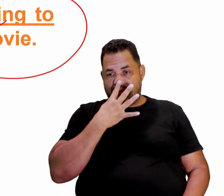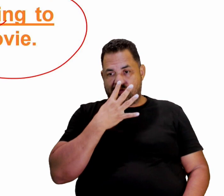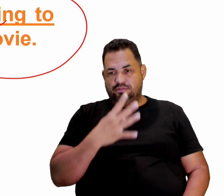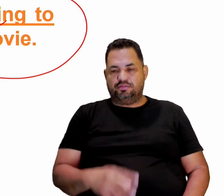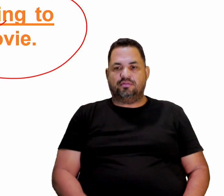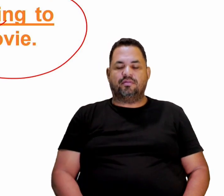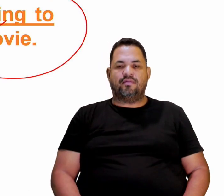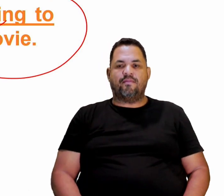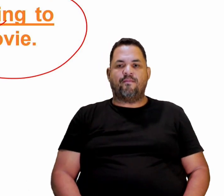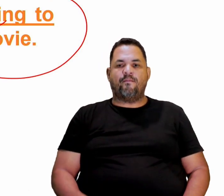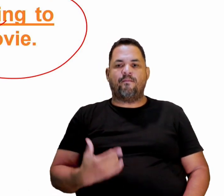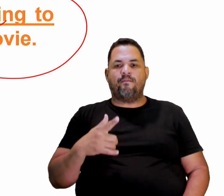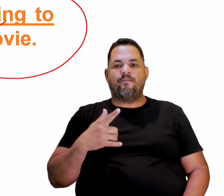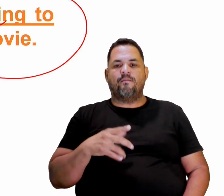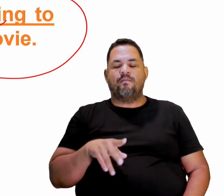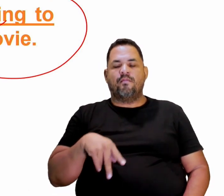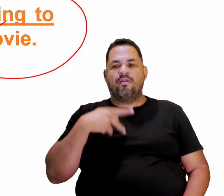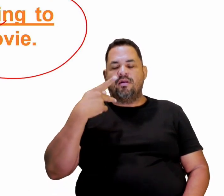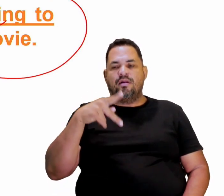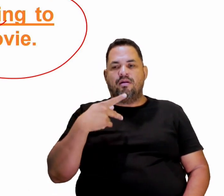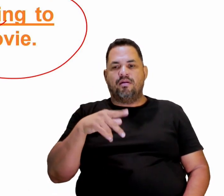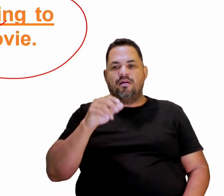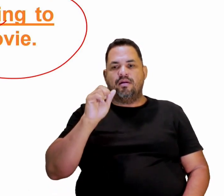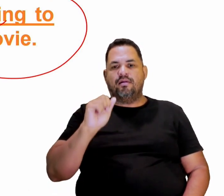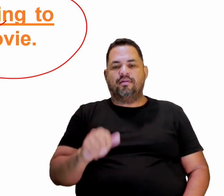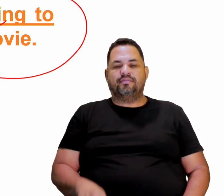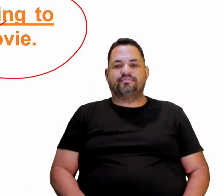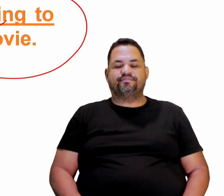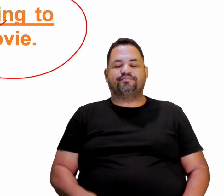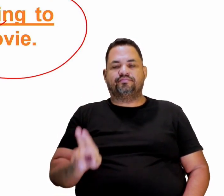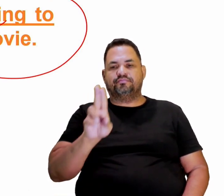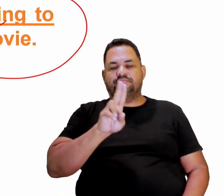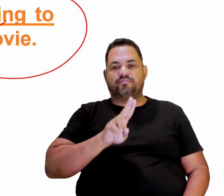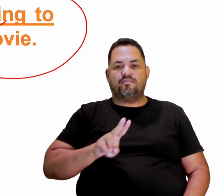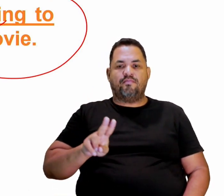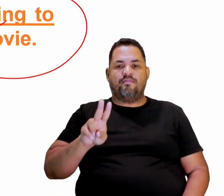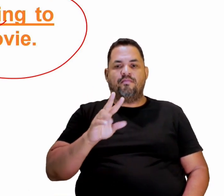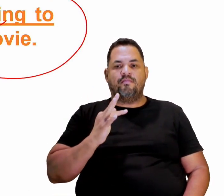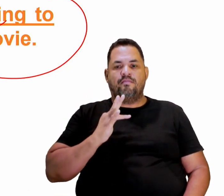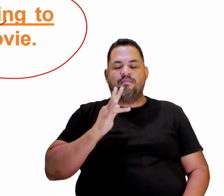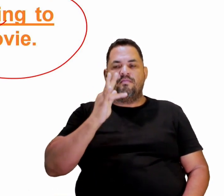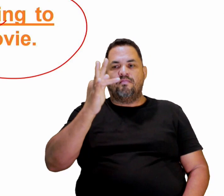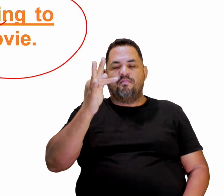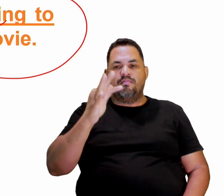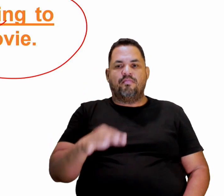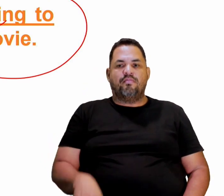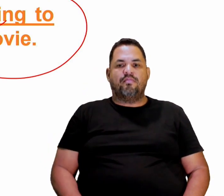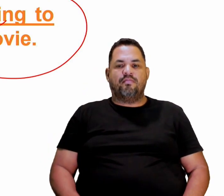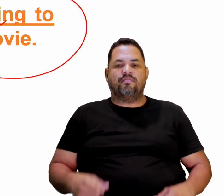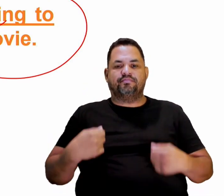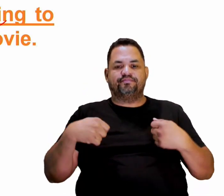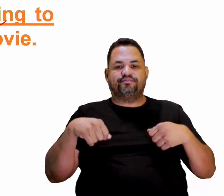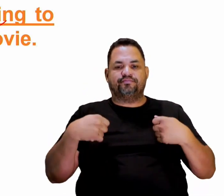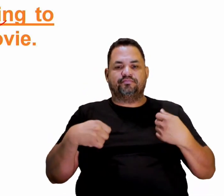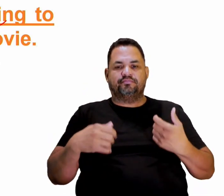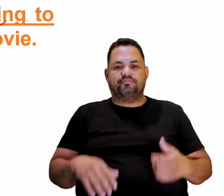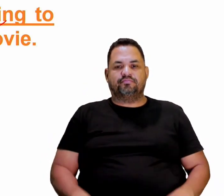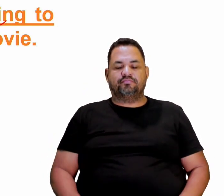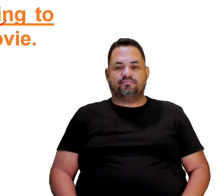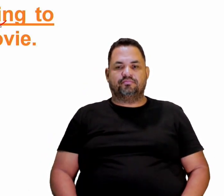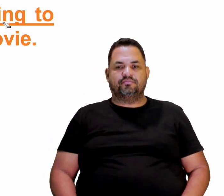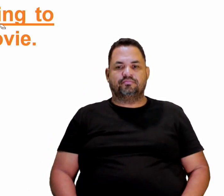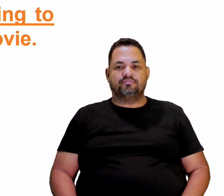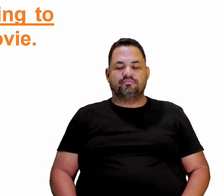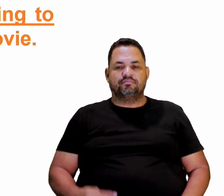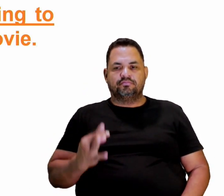verbo To water não tem conjugação então para usar com o futuro com Going to eu vou precisar desse tio